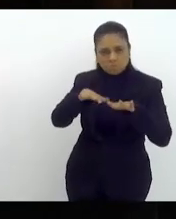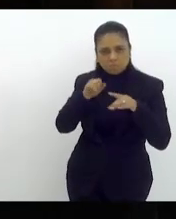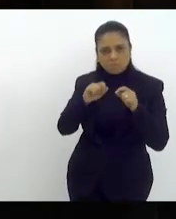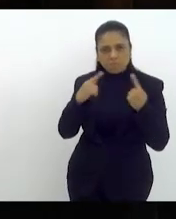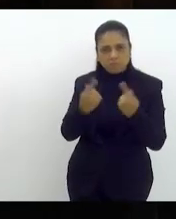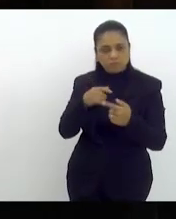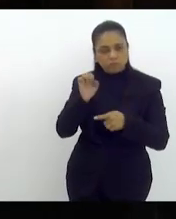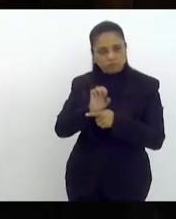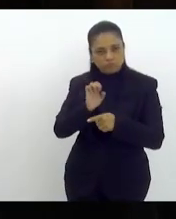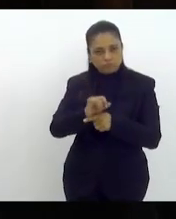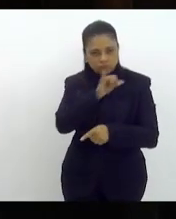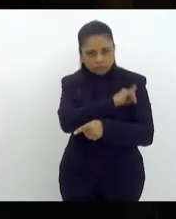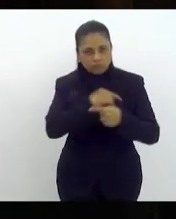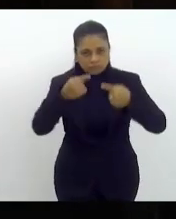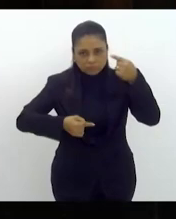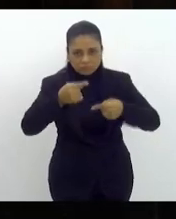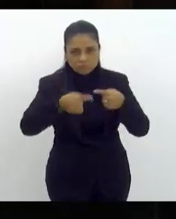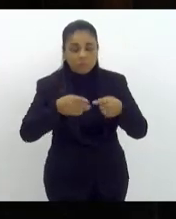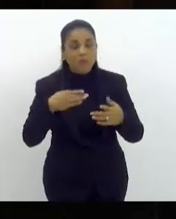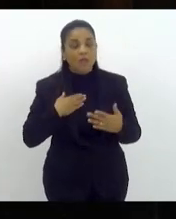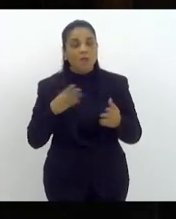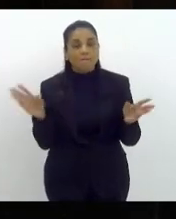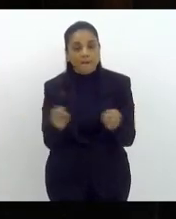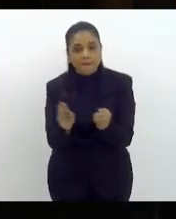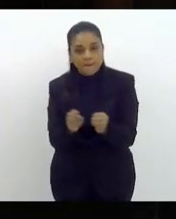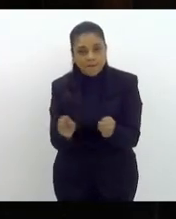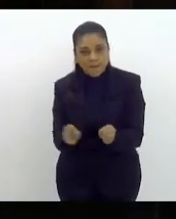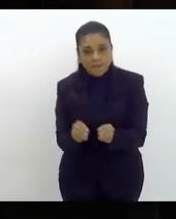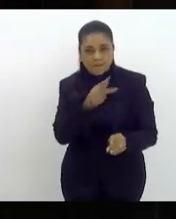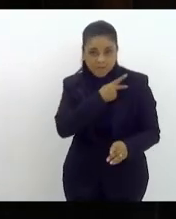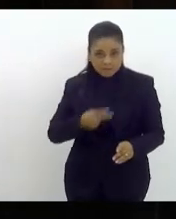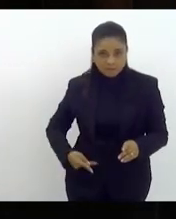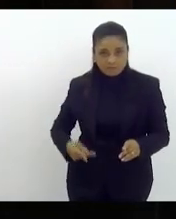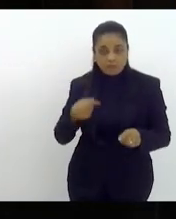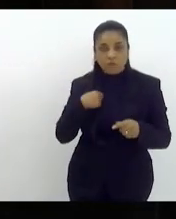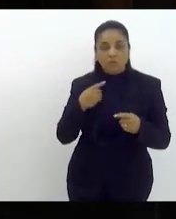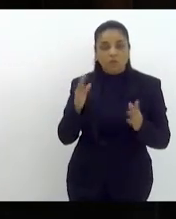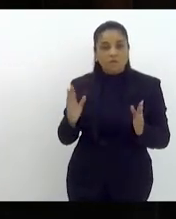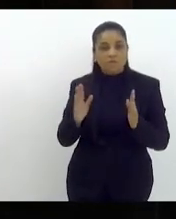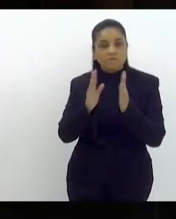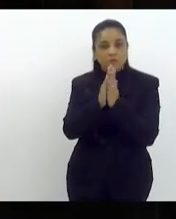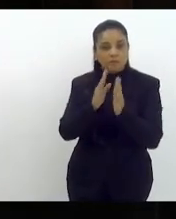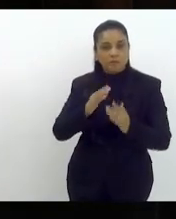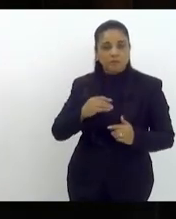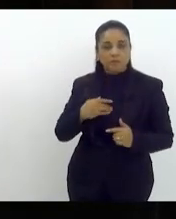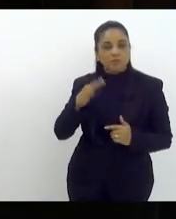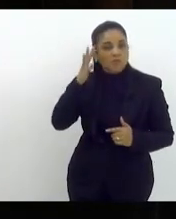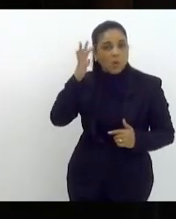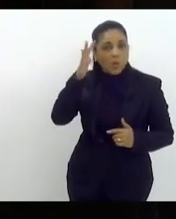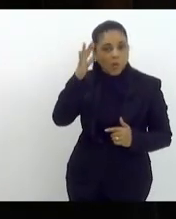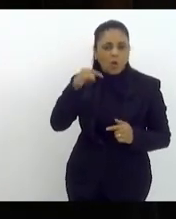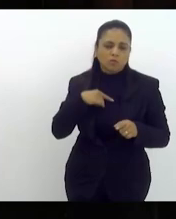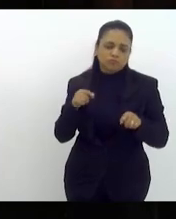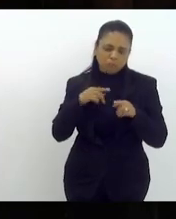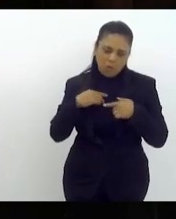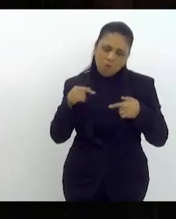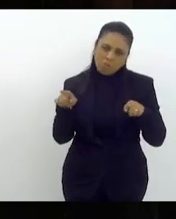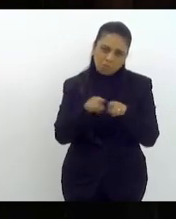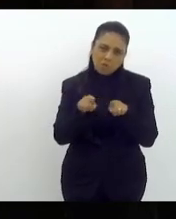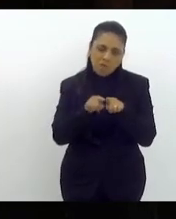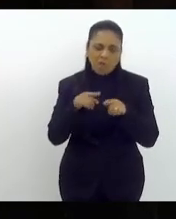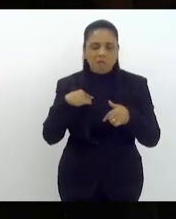aliás termina aqui Presidente dizendo o seguinte esse enfrentamento ideológico que eu sei que faço aqui no plenário como outros deputados fazem